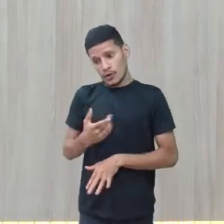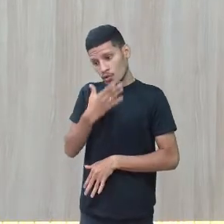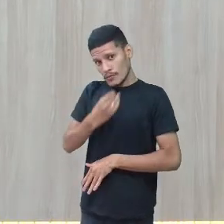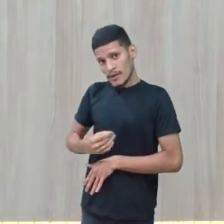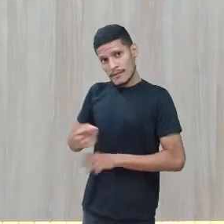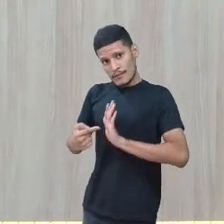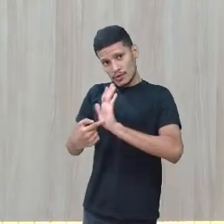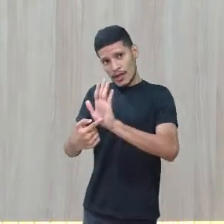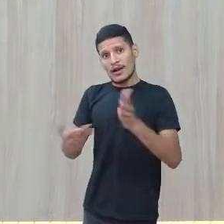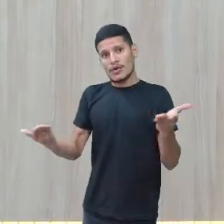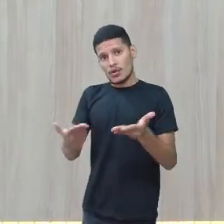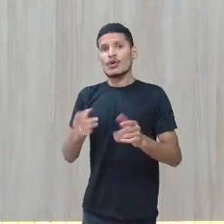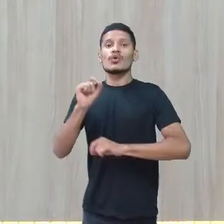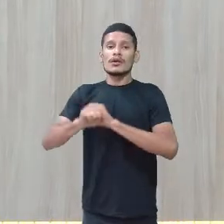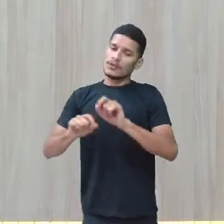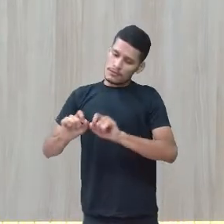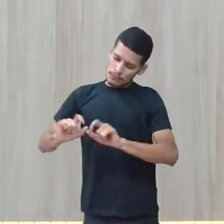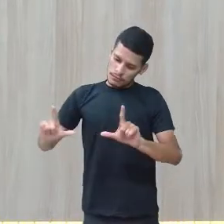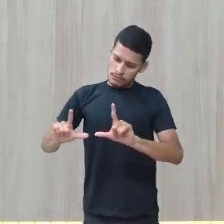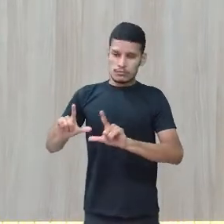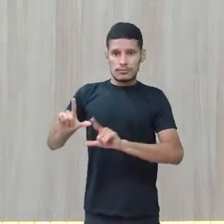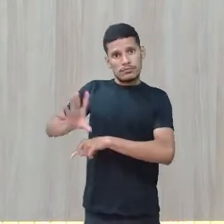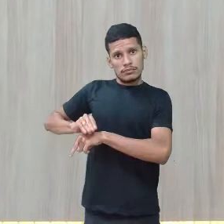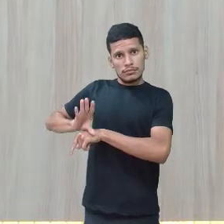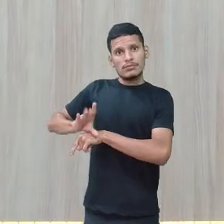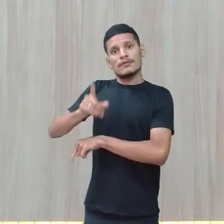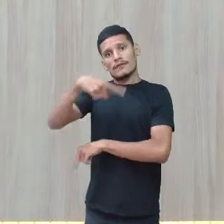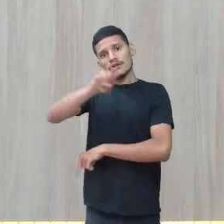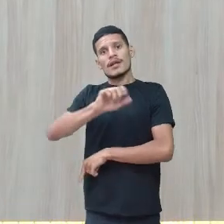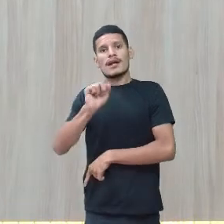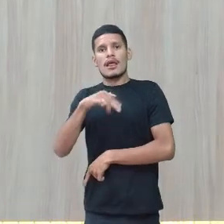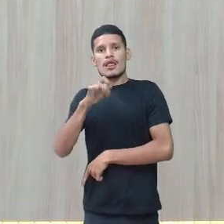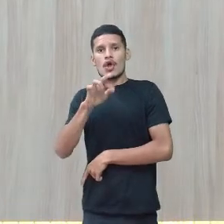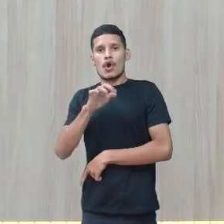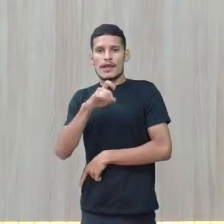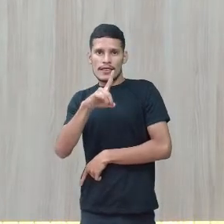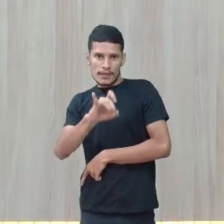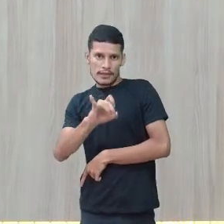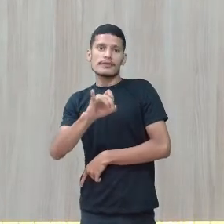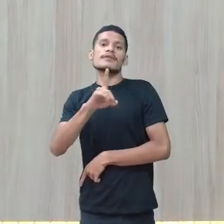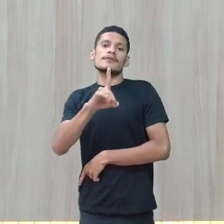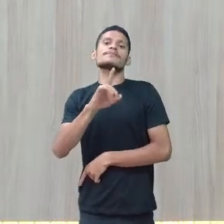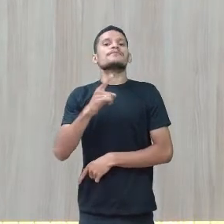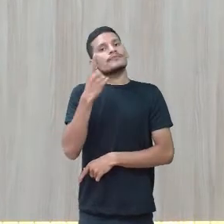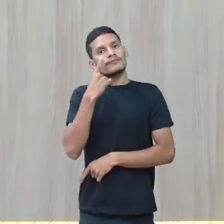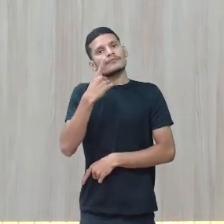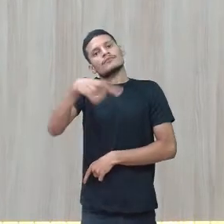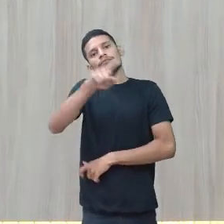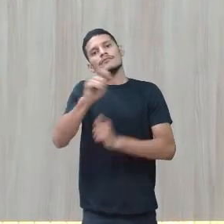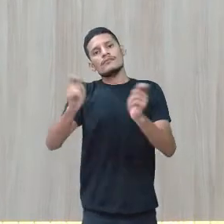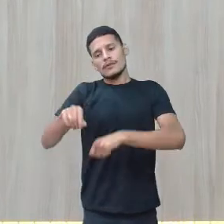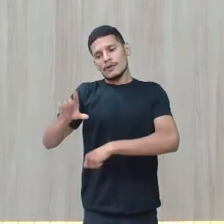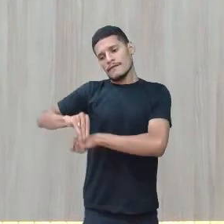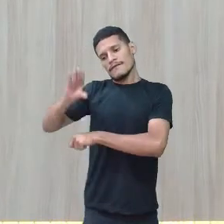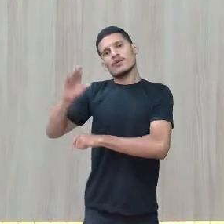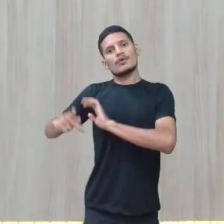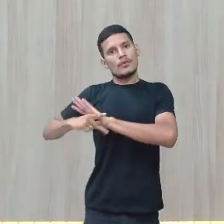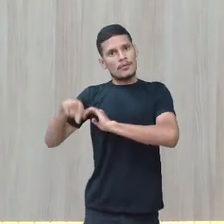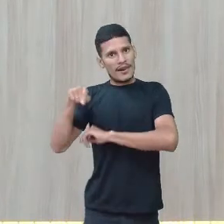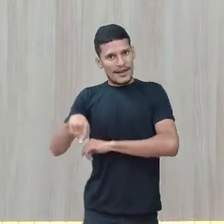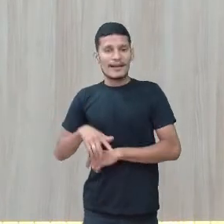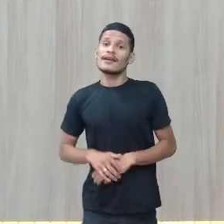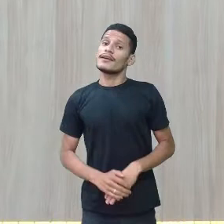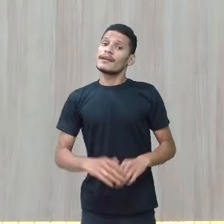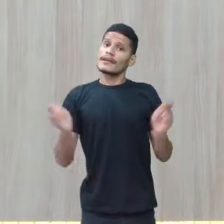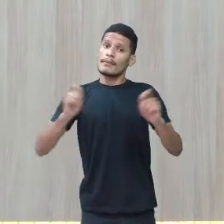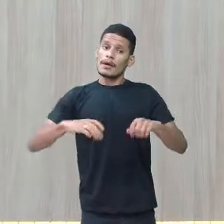aí, botando para vocês o QR Code do Android, tá? Quem tiver esse sistema operacional pode apontar a câmera do seu celular para ser direcionado para